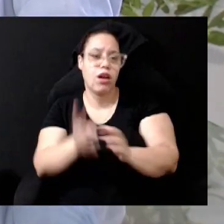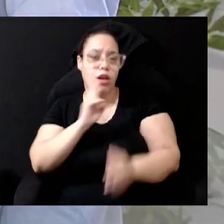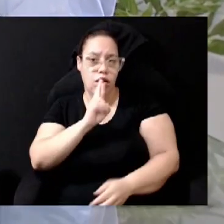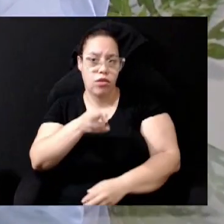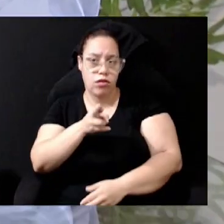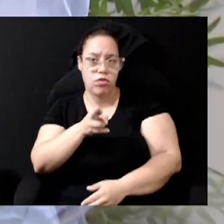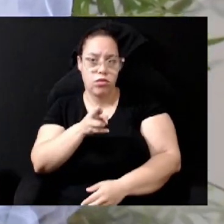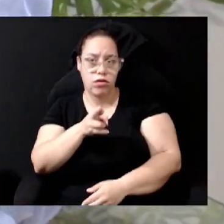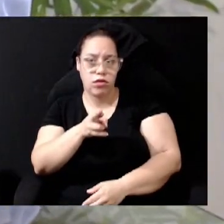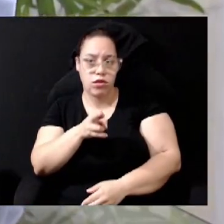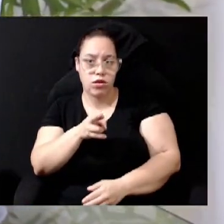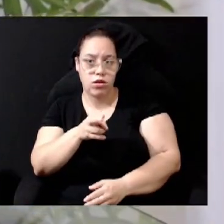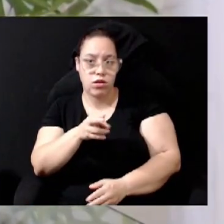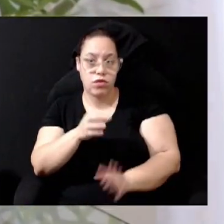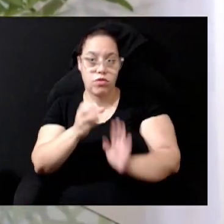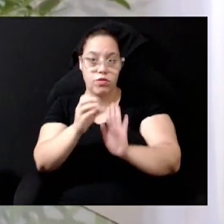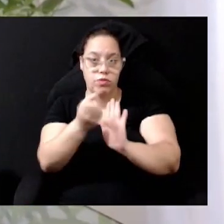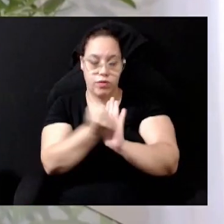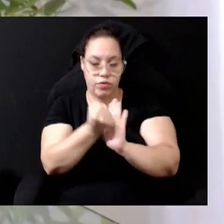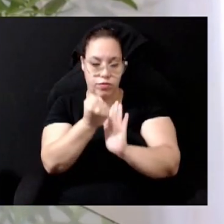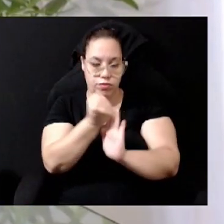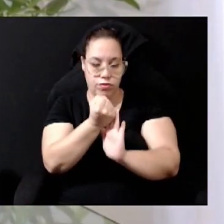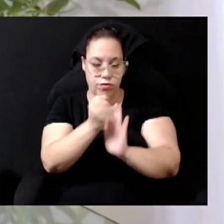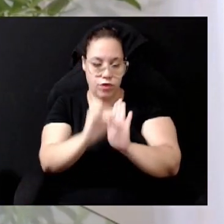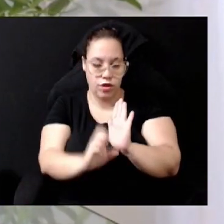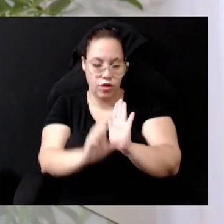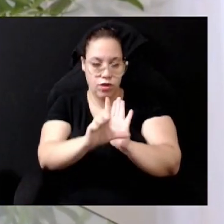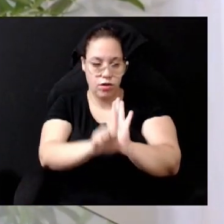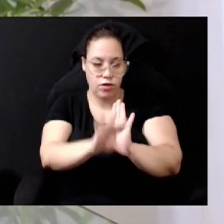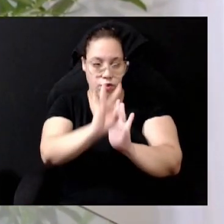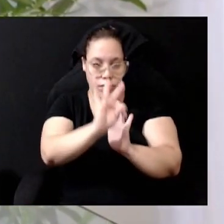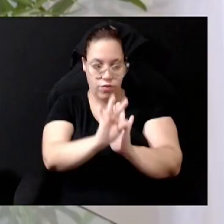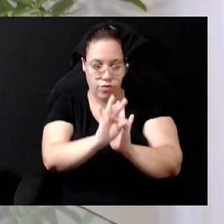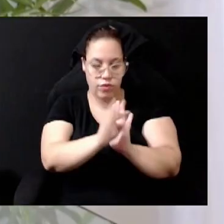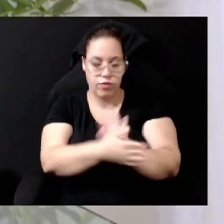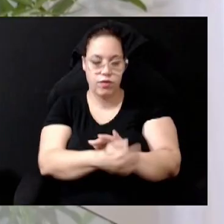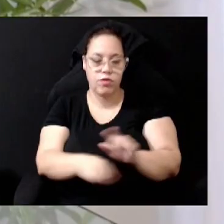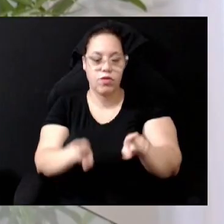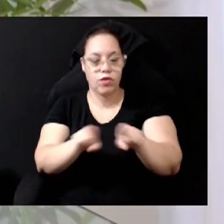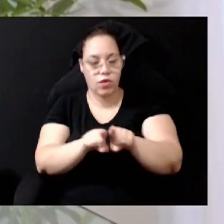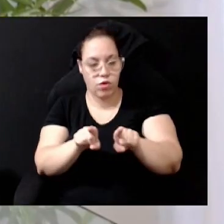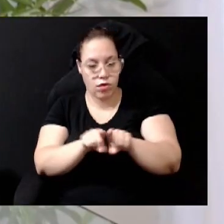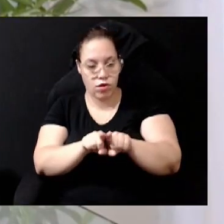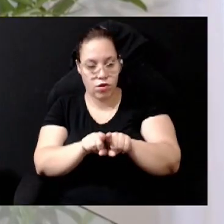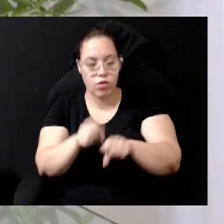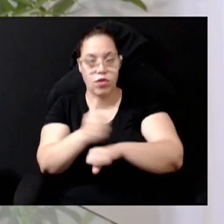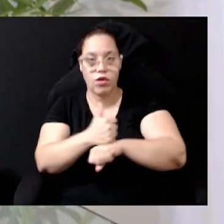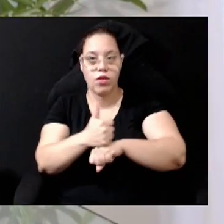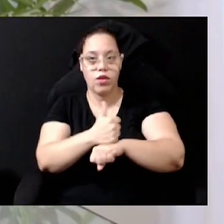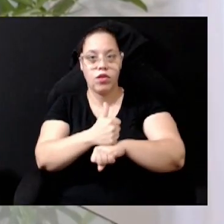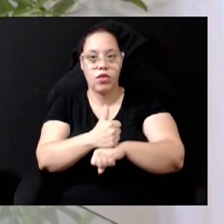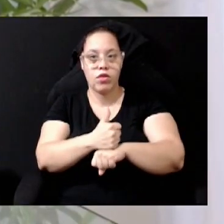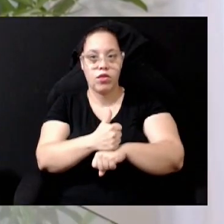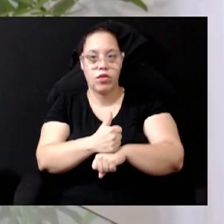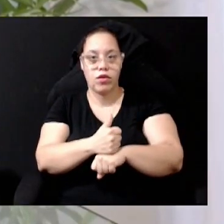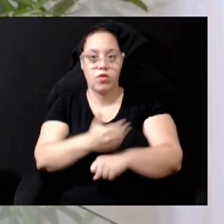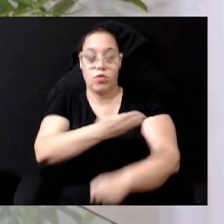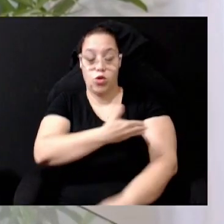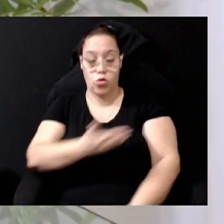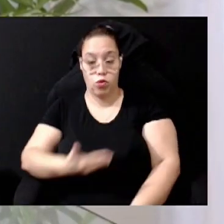na consolidação das leis do trabalho, quem é CLT, tem aqueles profissionais que são de órgãos públicos,